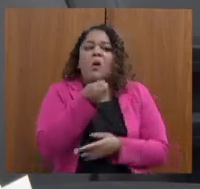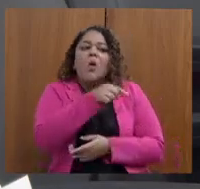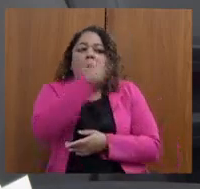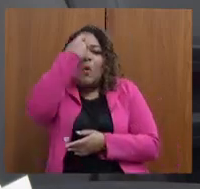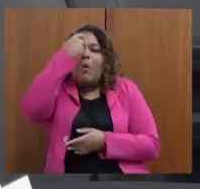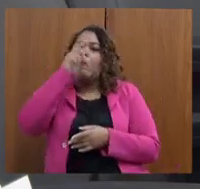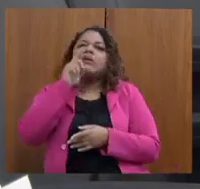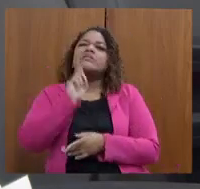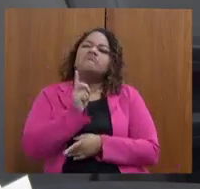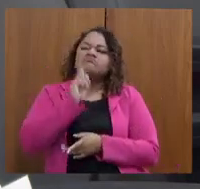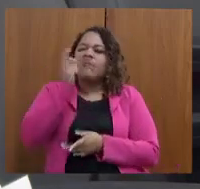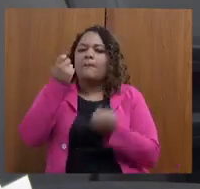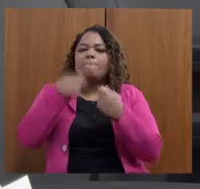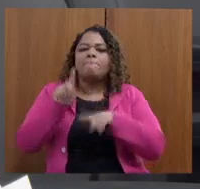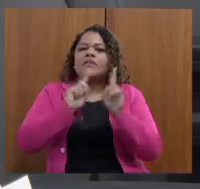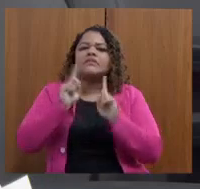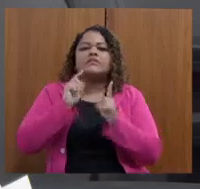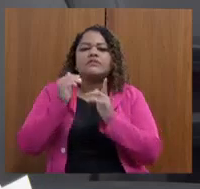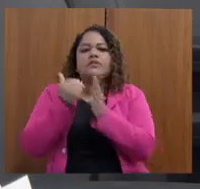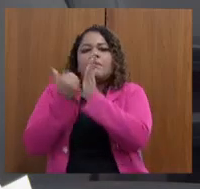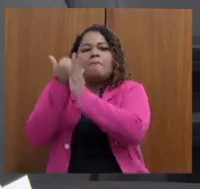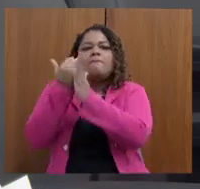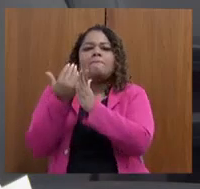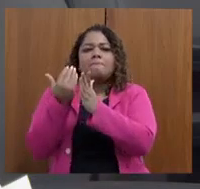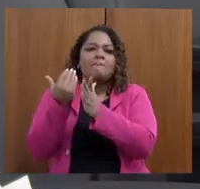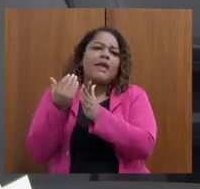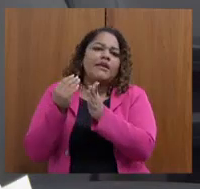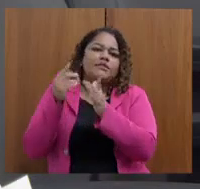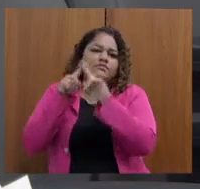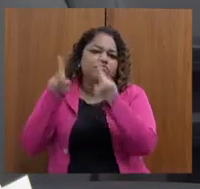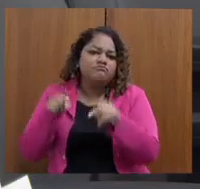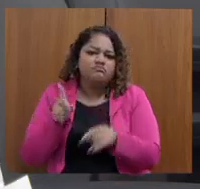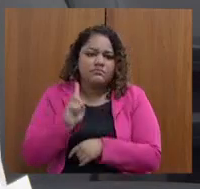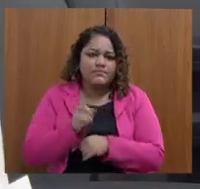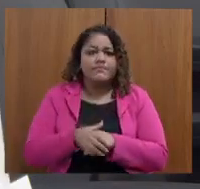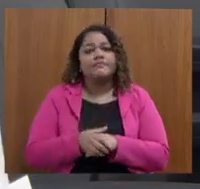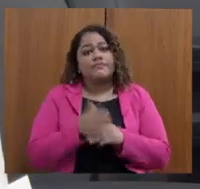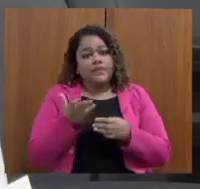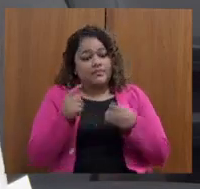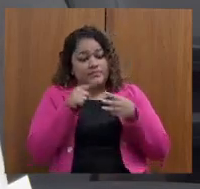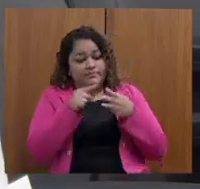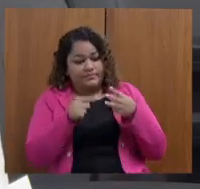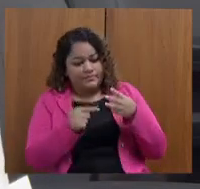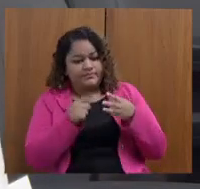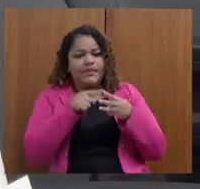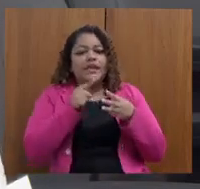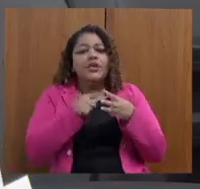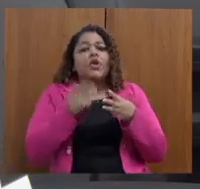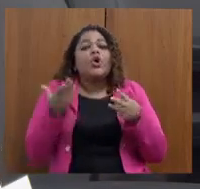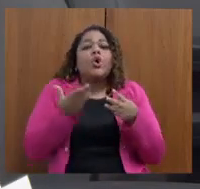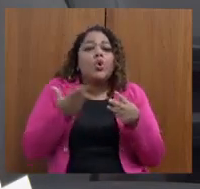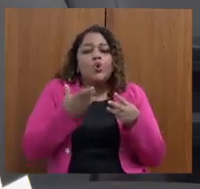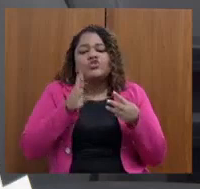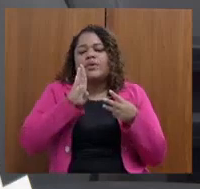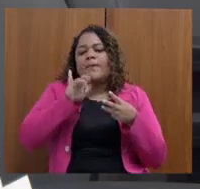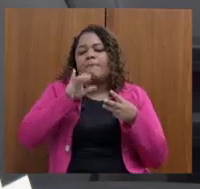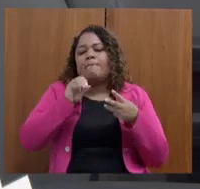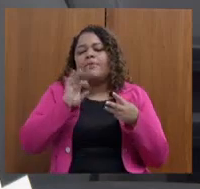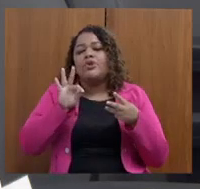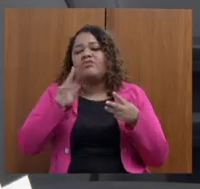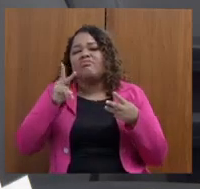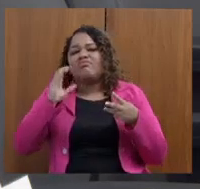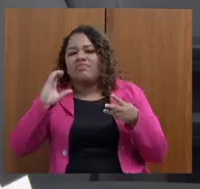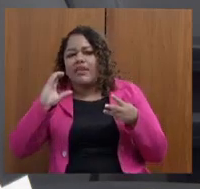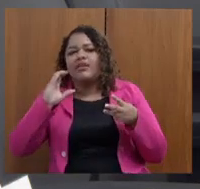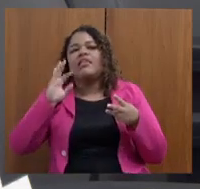ampliação do servidores Então são três perguntas uma sobre a atual situação do biotectal se procede ou não uma informação de que